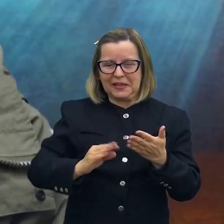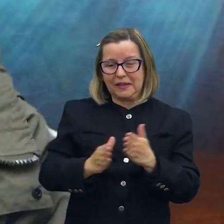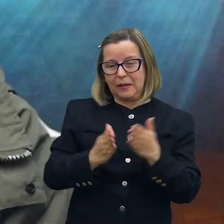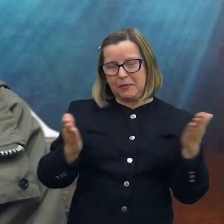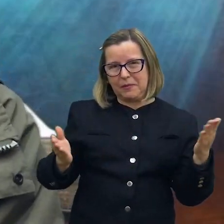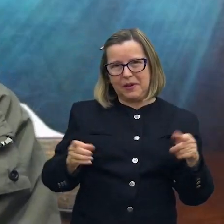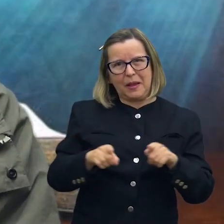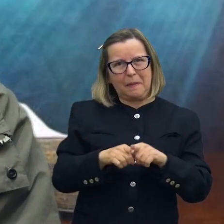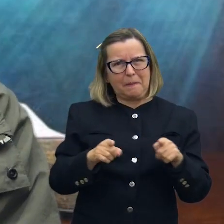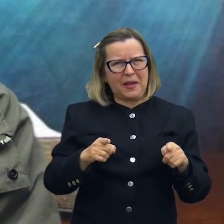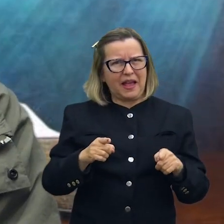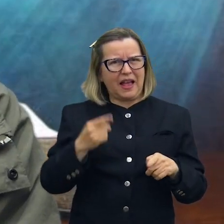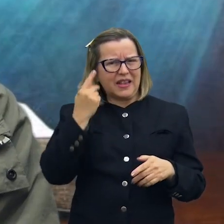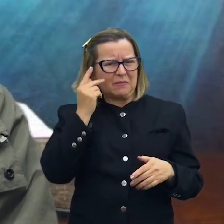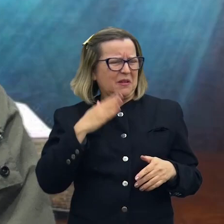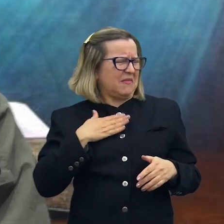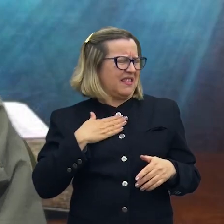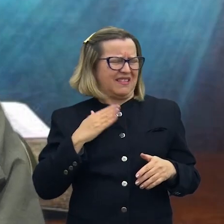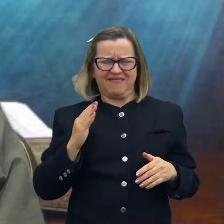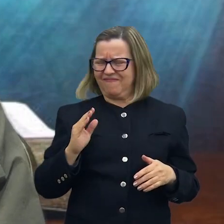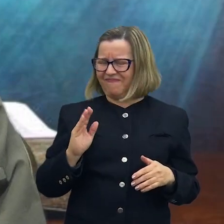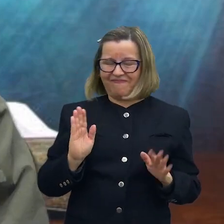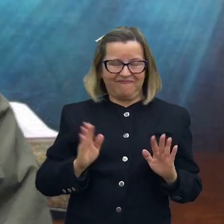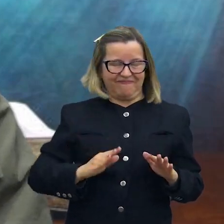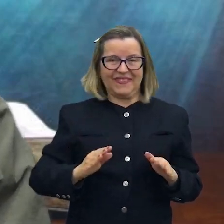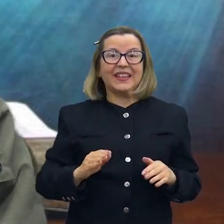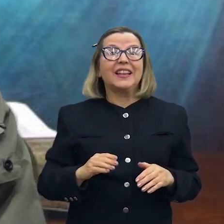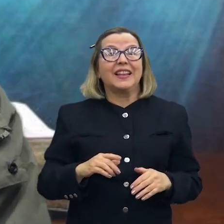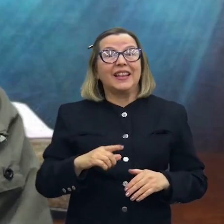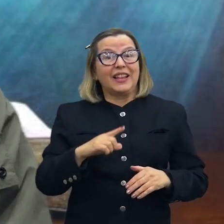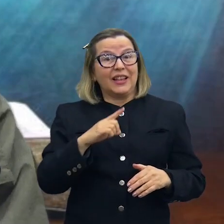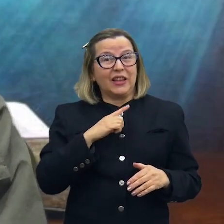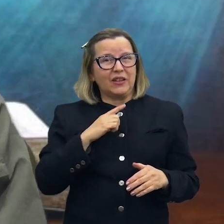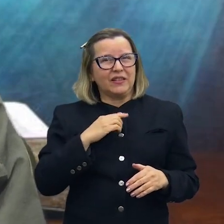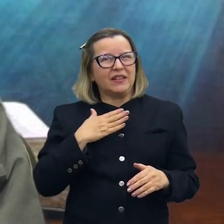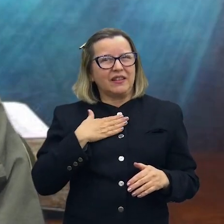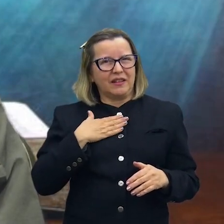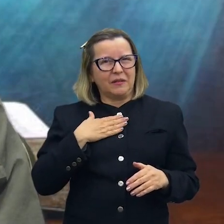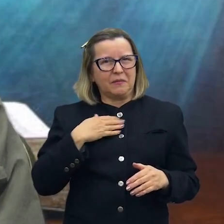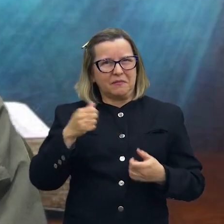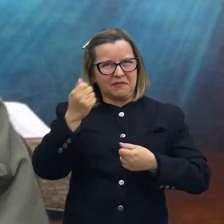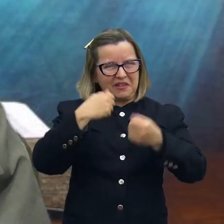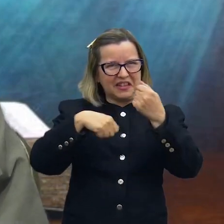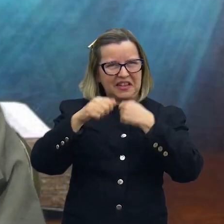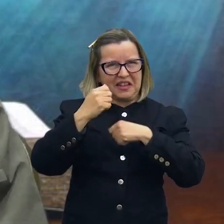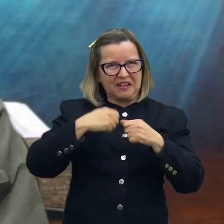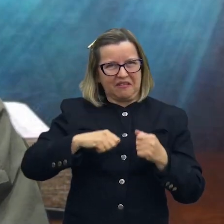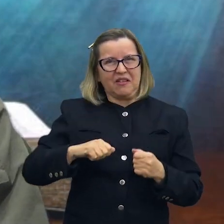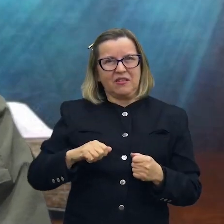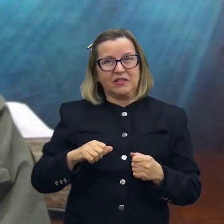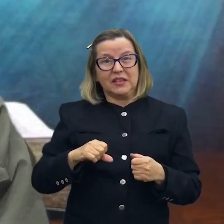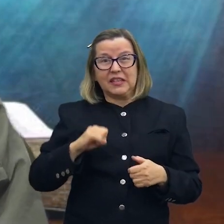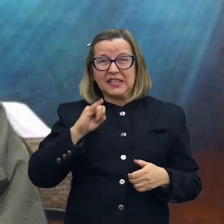tenho meu negócio. E se eu não fizer isso, eu nunca vou ter mercadoria para vender. Tá bom, continua